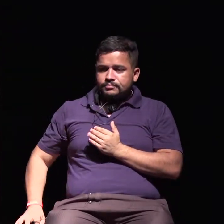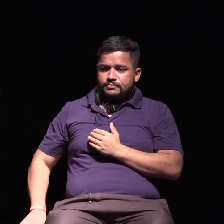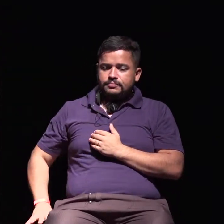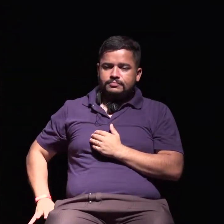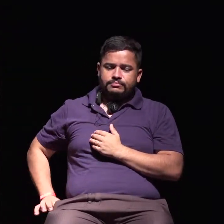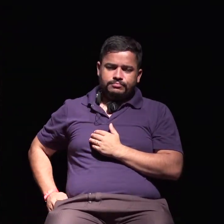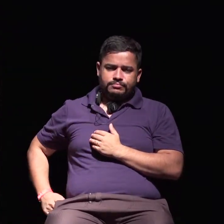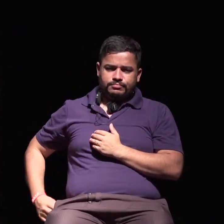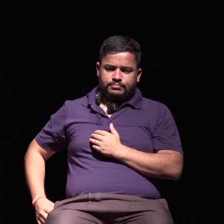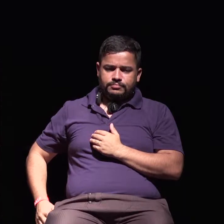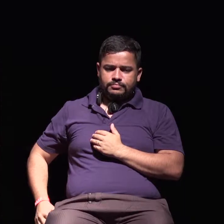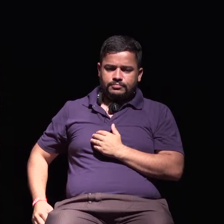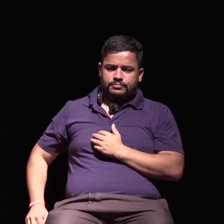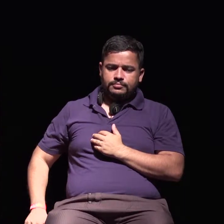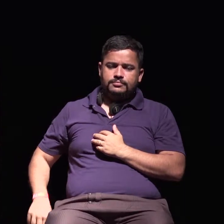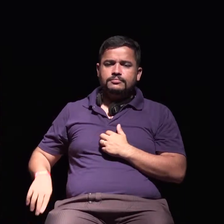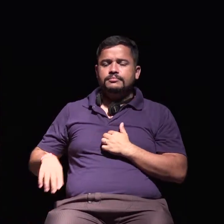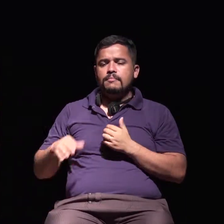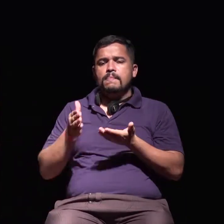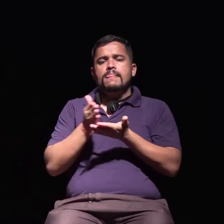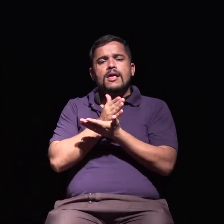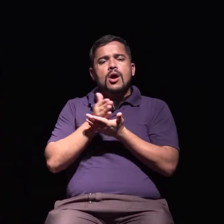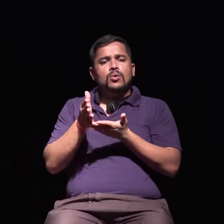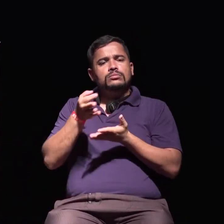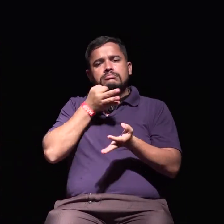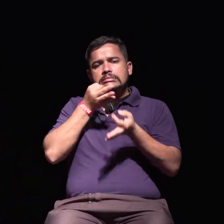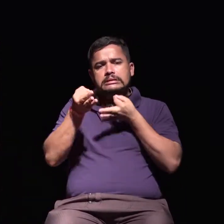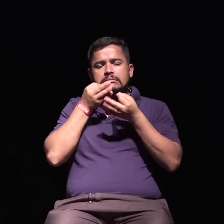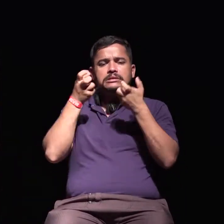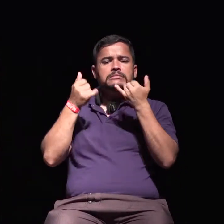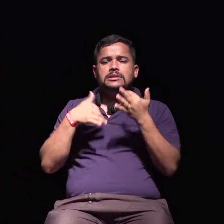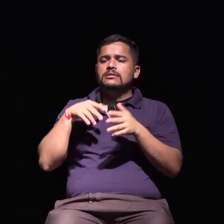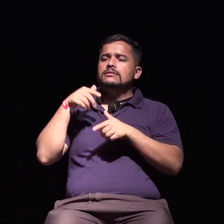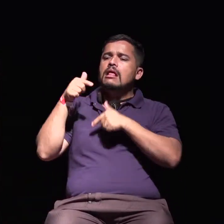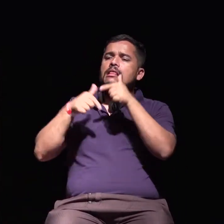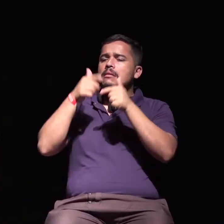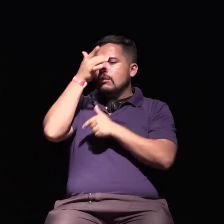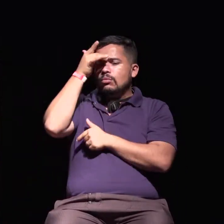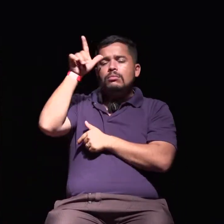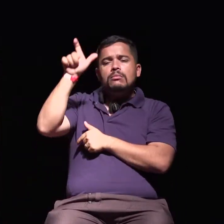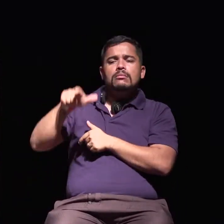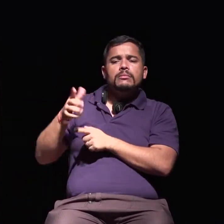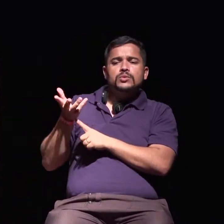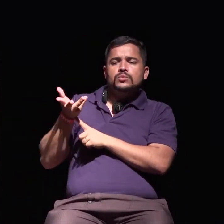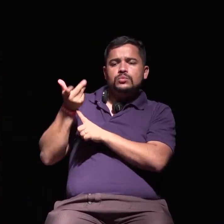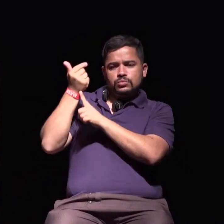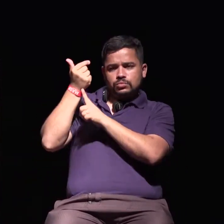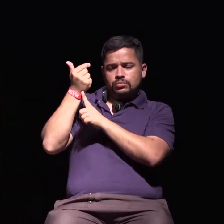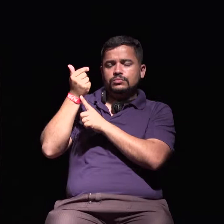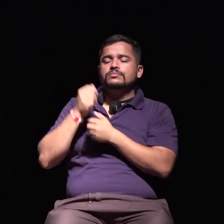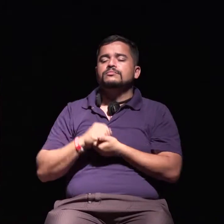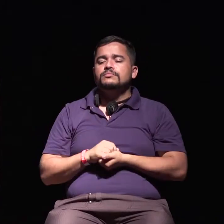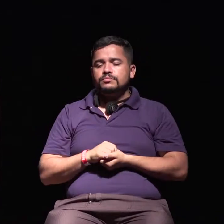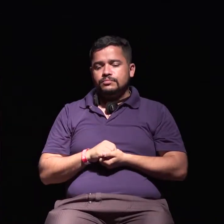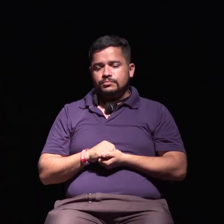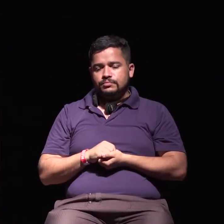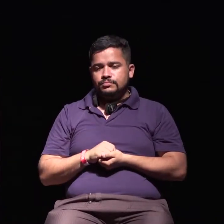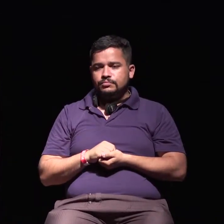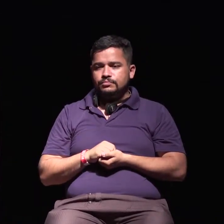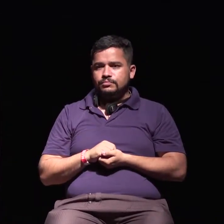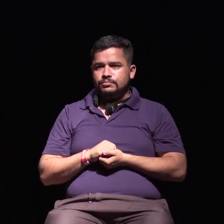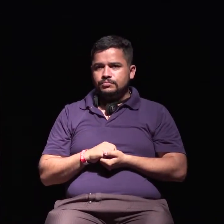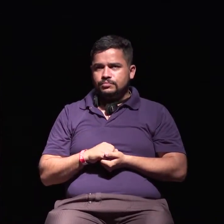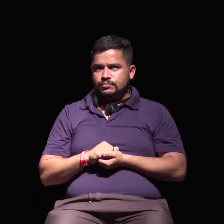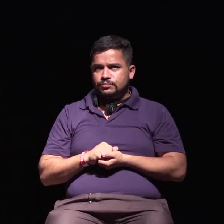exemplos, falando sobre o trabalho de um artista, no trabalho do